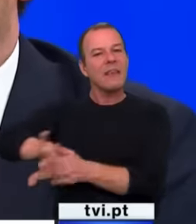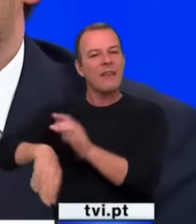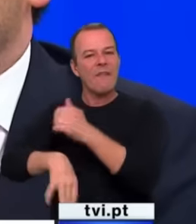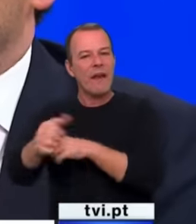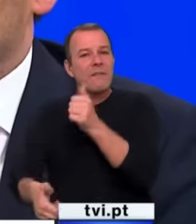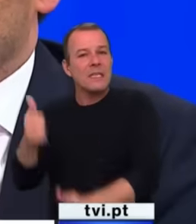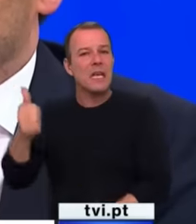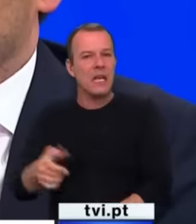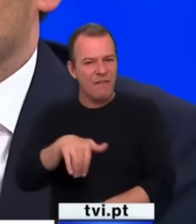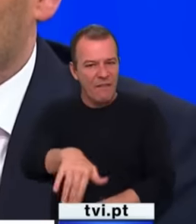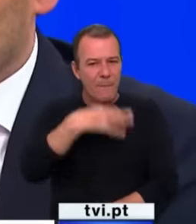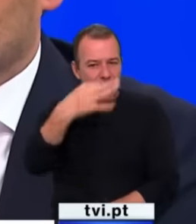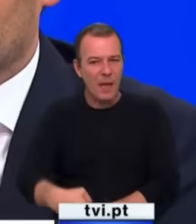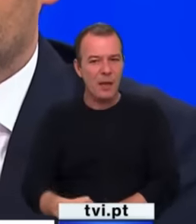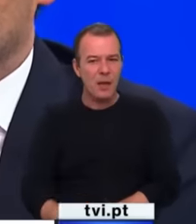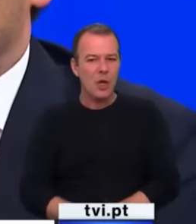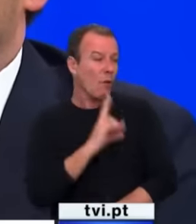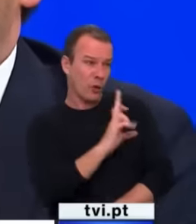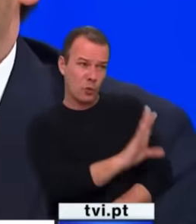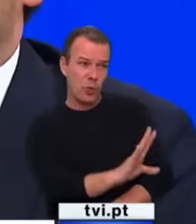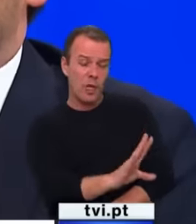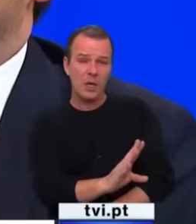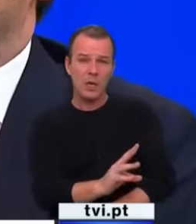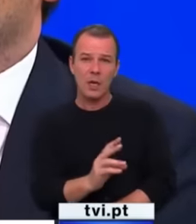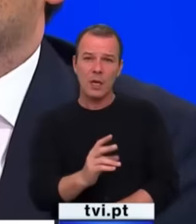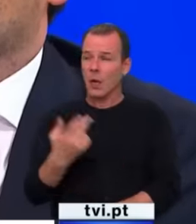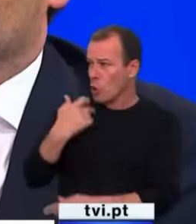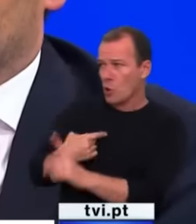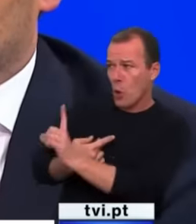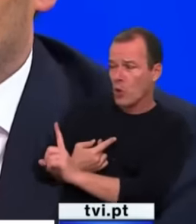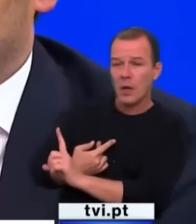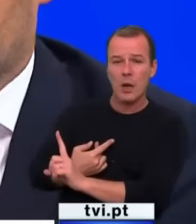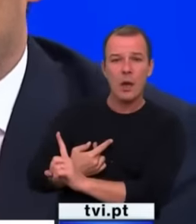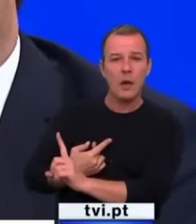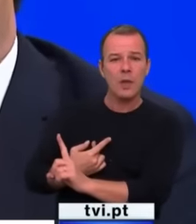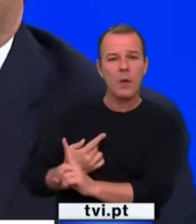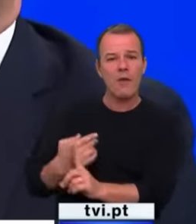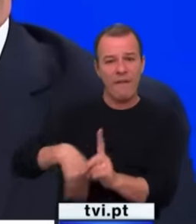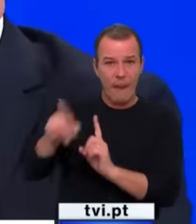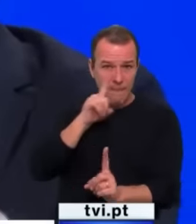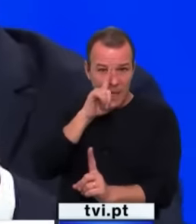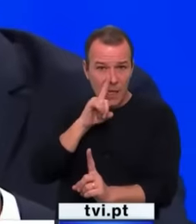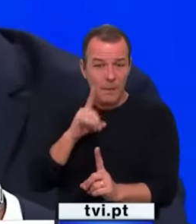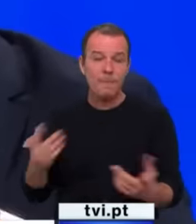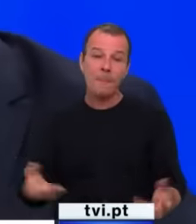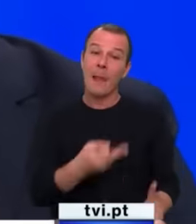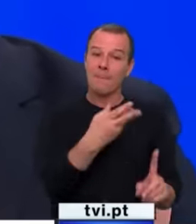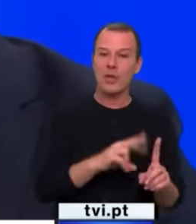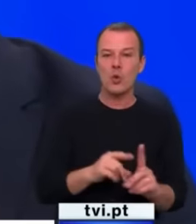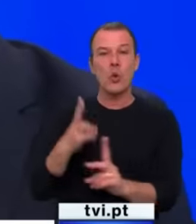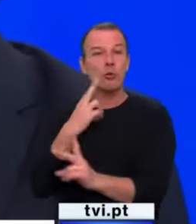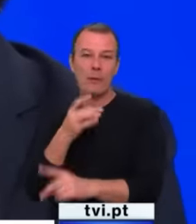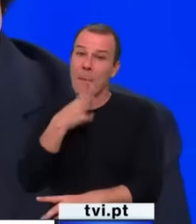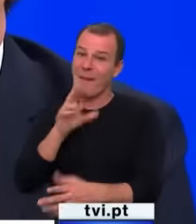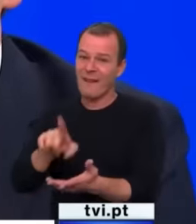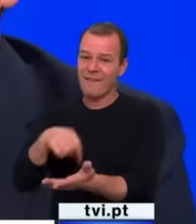não vai responder? Mas eu já vi uma coisa. Não, vou responder assim. É que se não eu responder, podia... podemos concluir eu, olha, que estava a mentir. pedir. Posso falar eu agora? Pedro Nuno Santos, vamos deixar André Ventura concluir, querer,